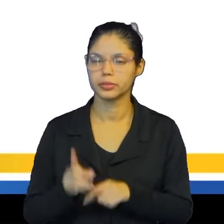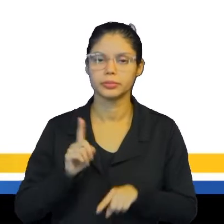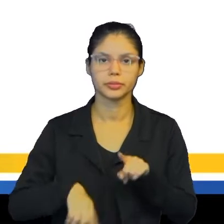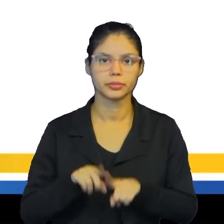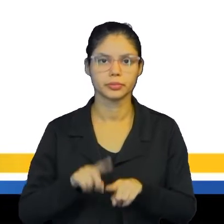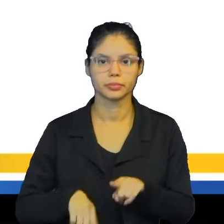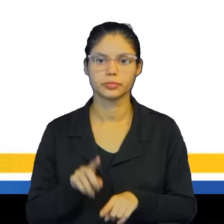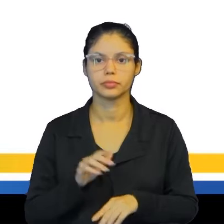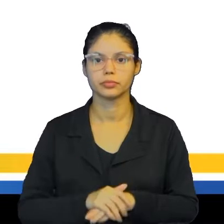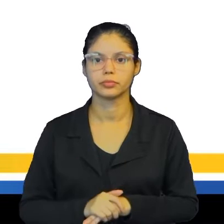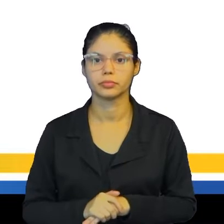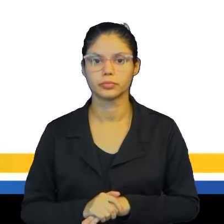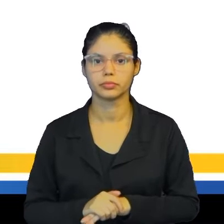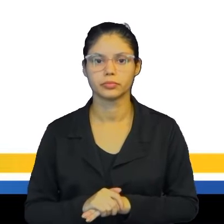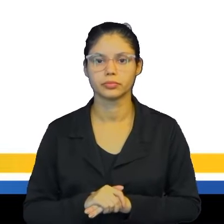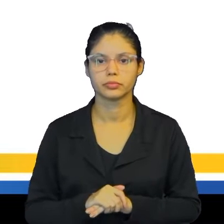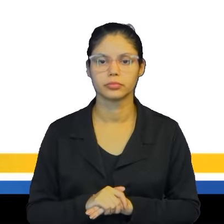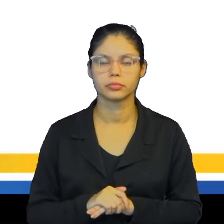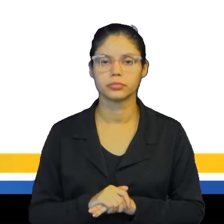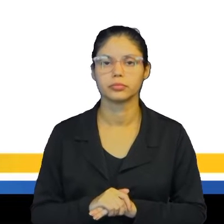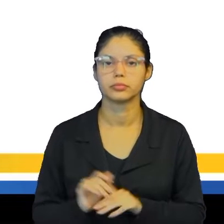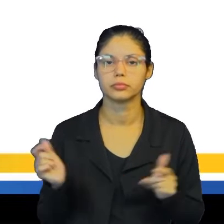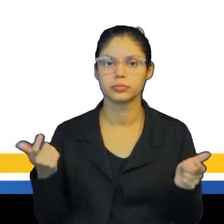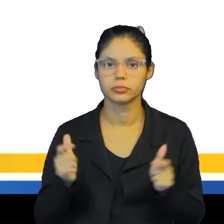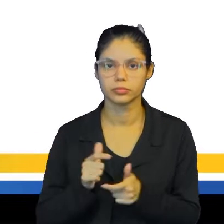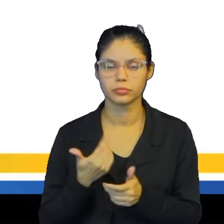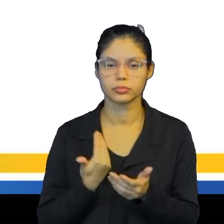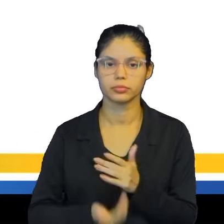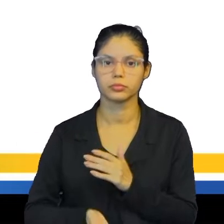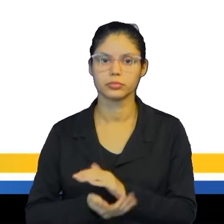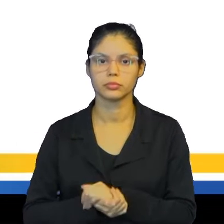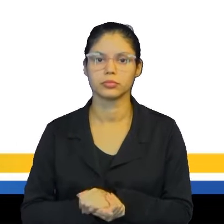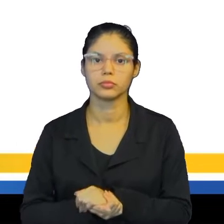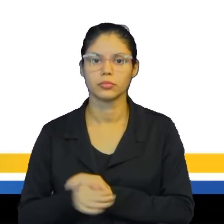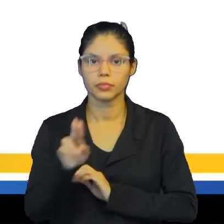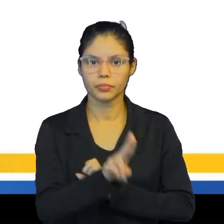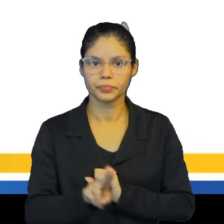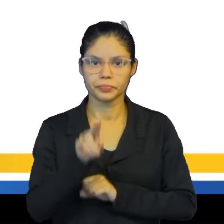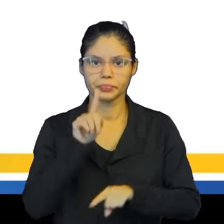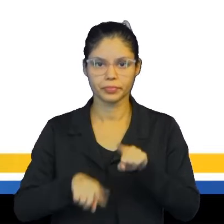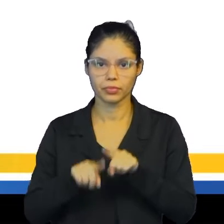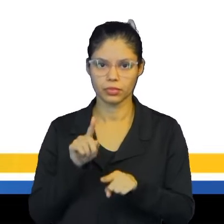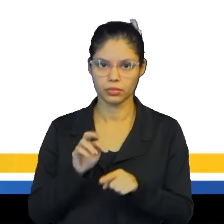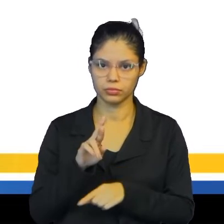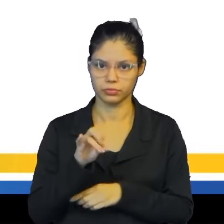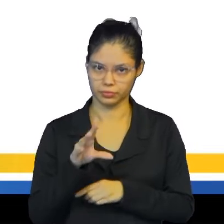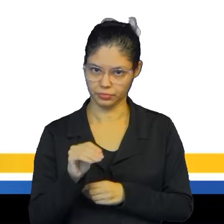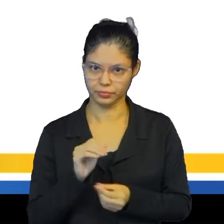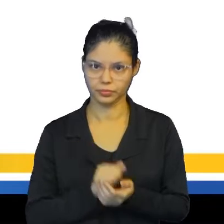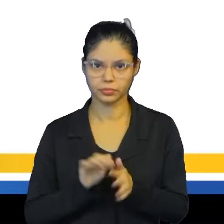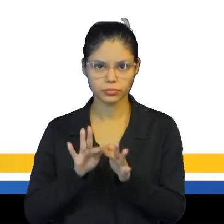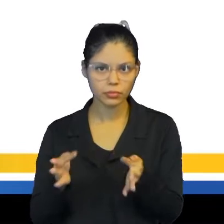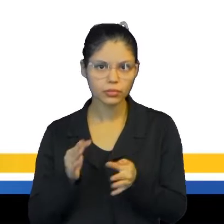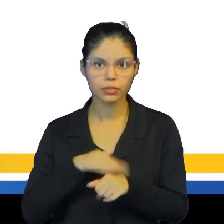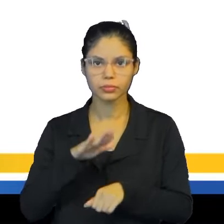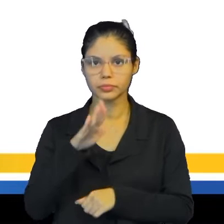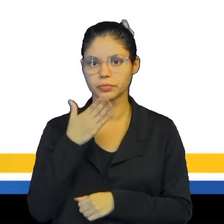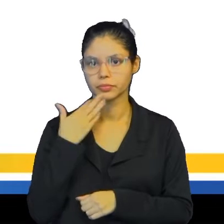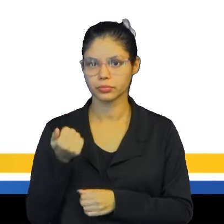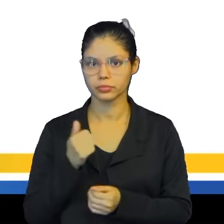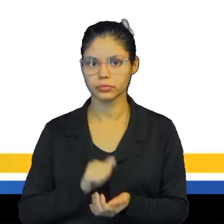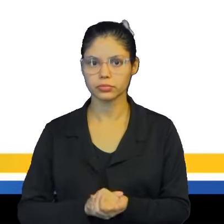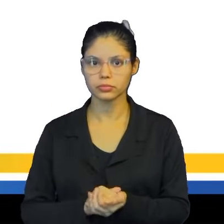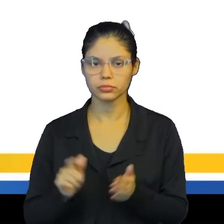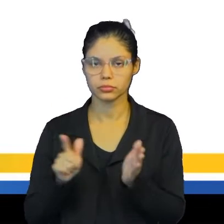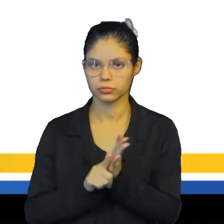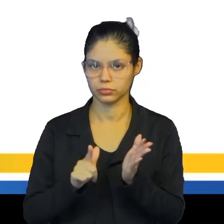aí grandes partes de tecido, né? Você já vai minimizar as perdas. Utiliza-se de materiais relativamente simples e mais baratos, né?